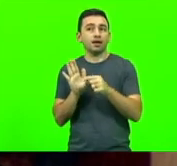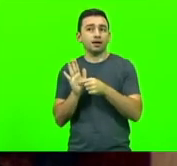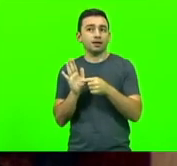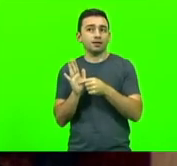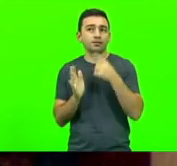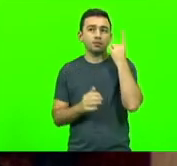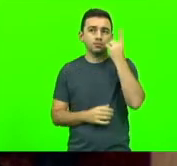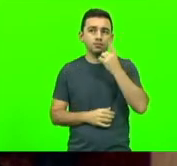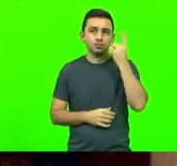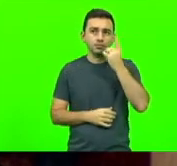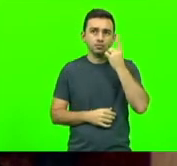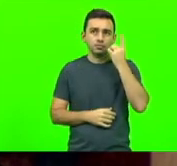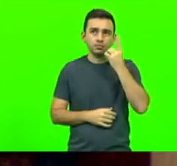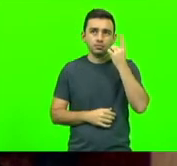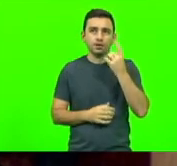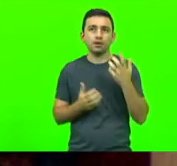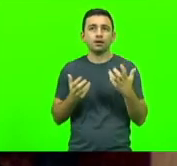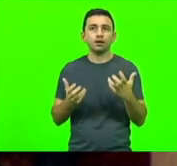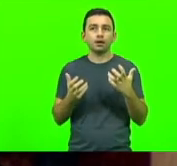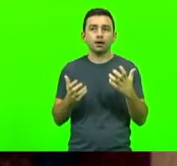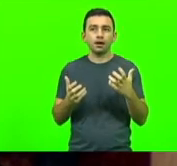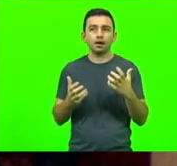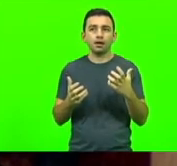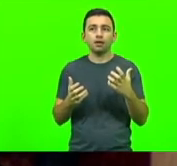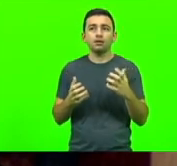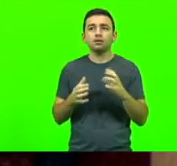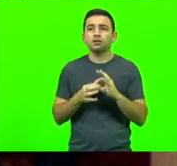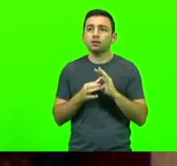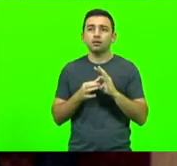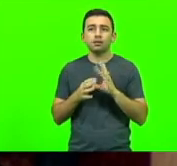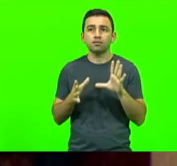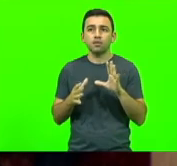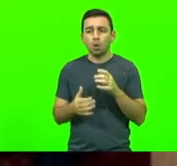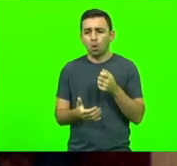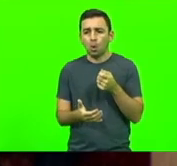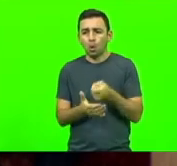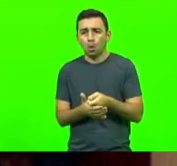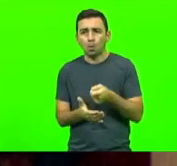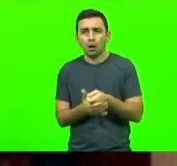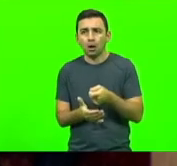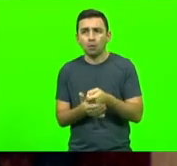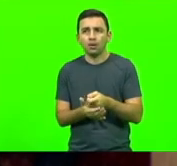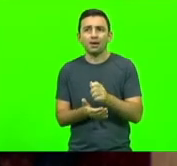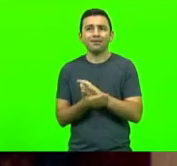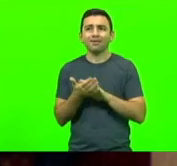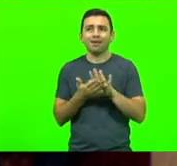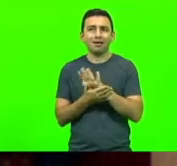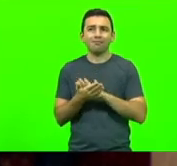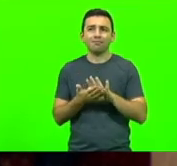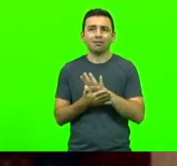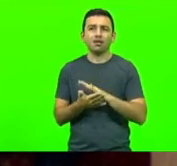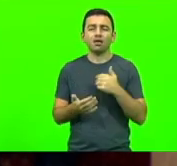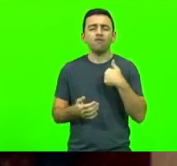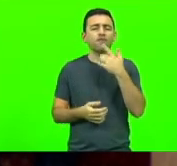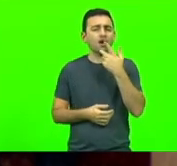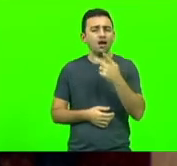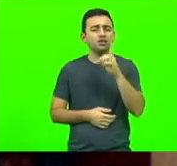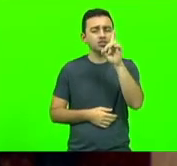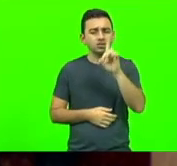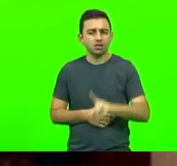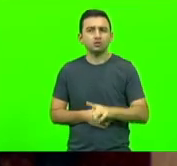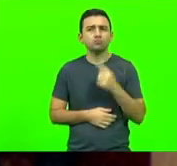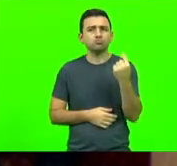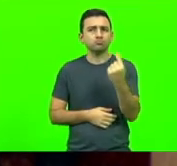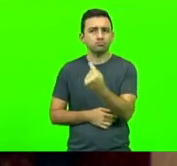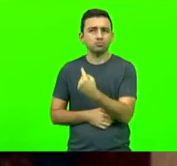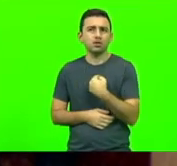deputado querendo desobrigar uma obrigação que não existe. E eu volto a falar de direitos individuais e chamar cada um